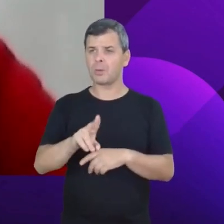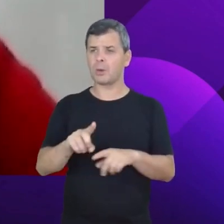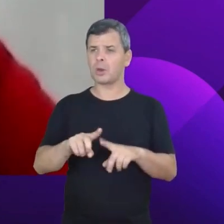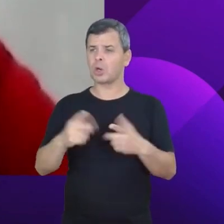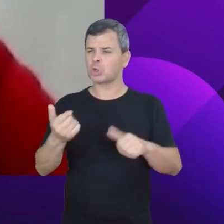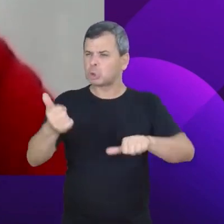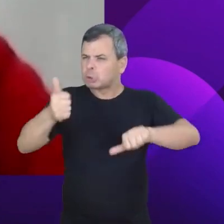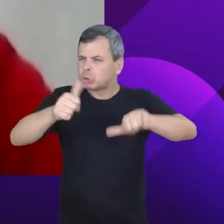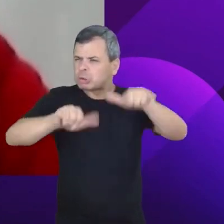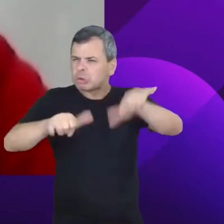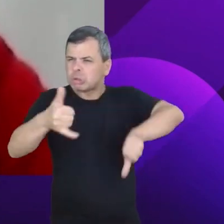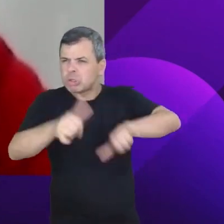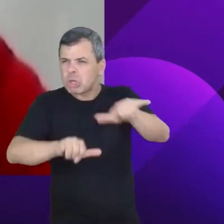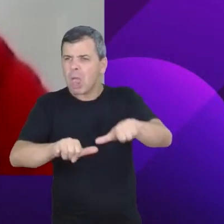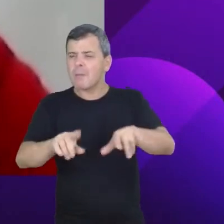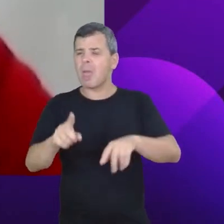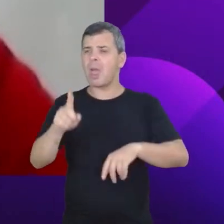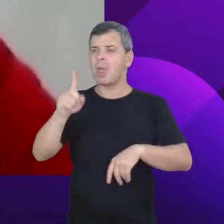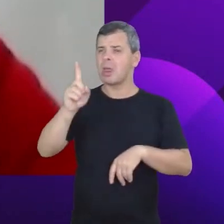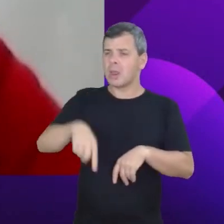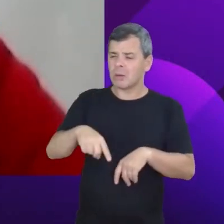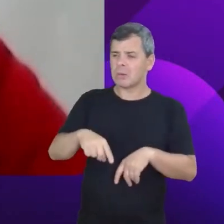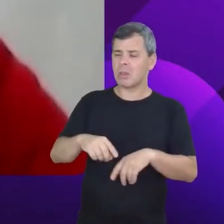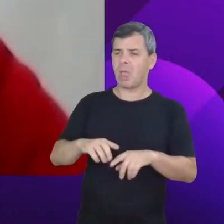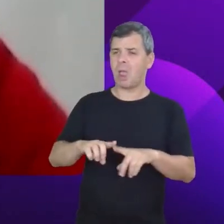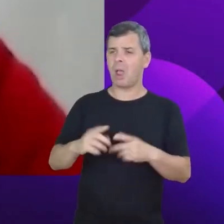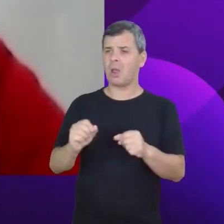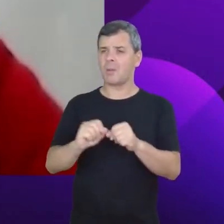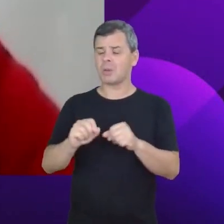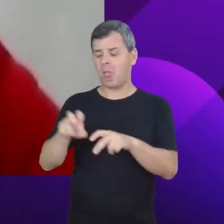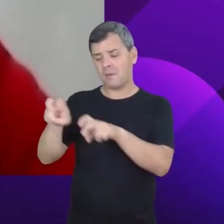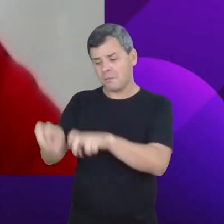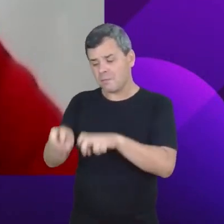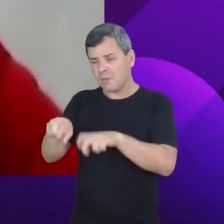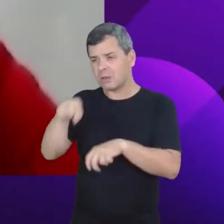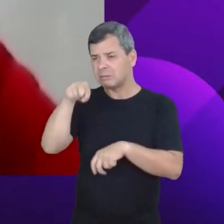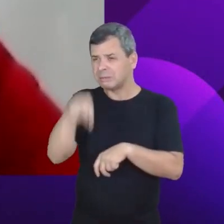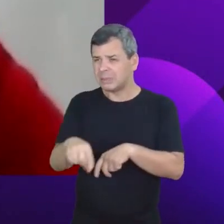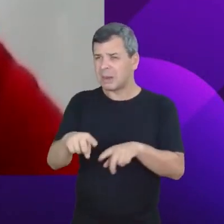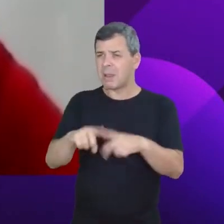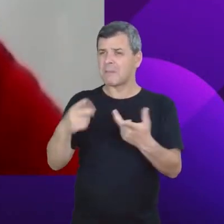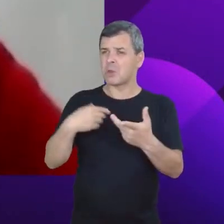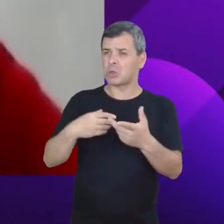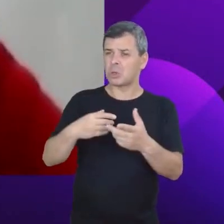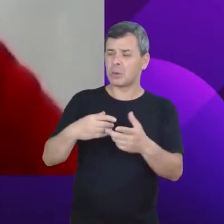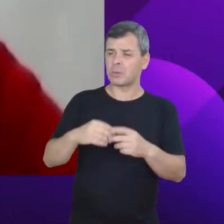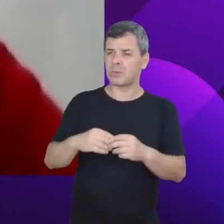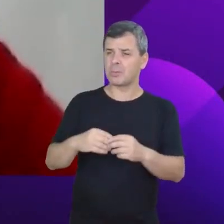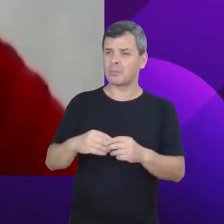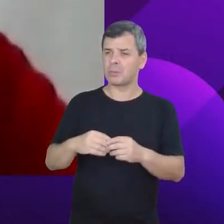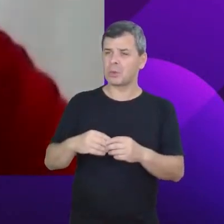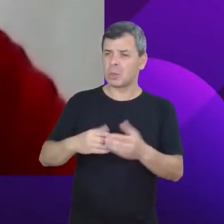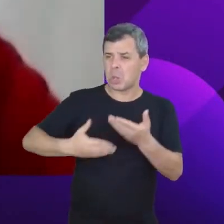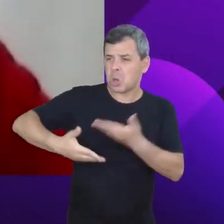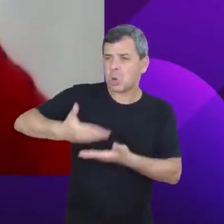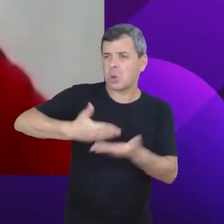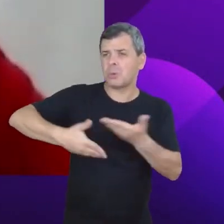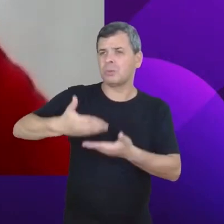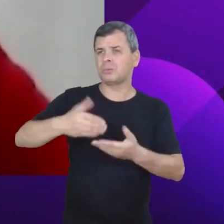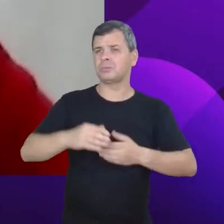dos agrotóxicos, que é proporcionado pelo agronegócio através de pulveração